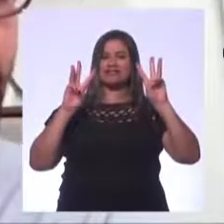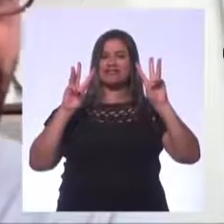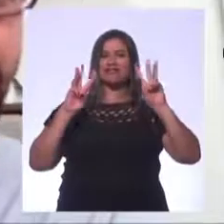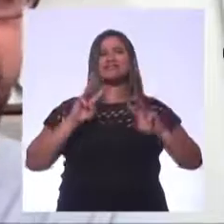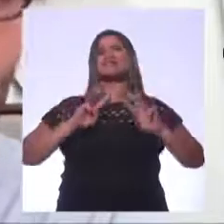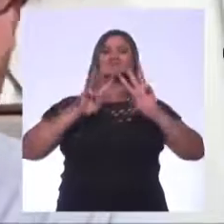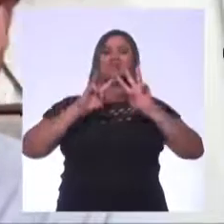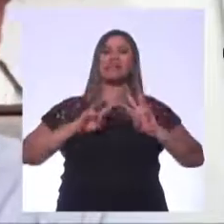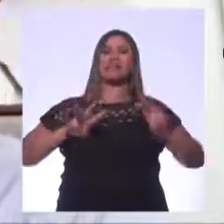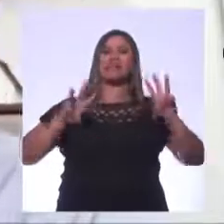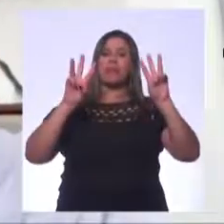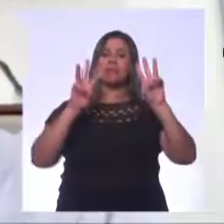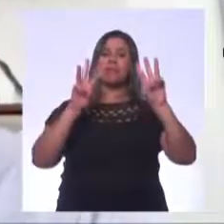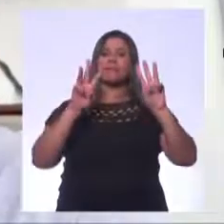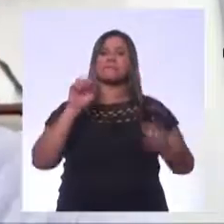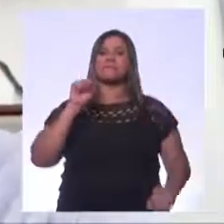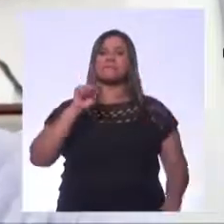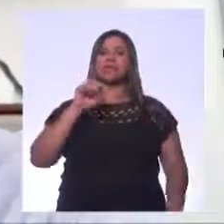o